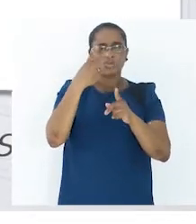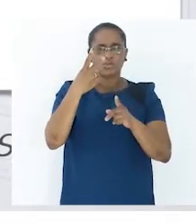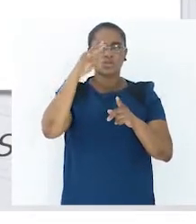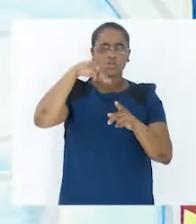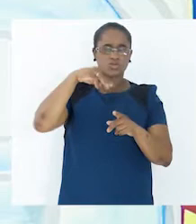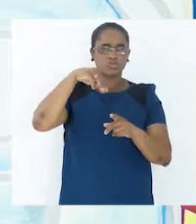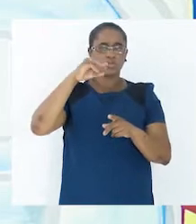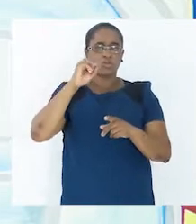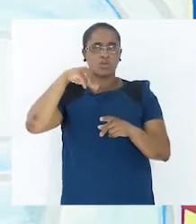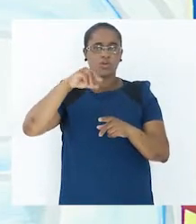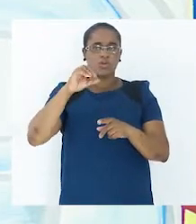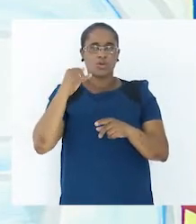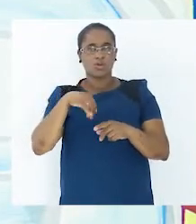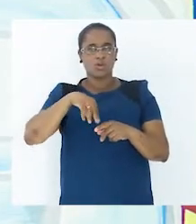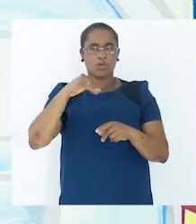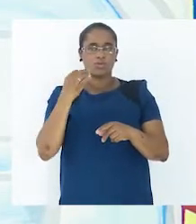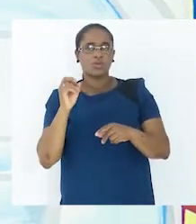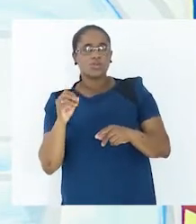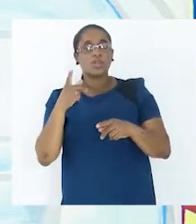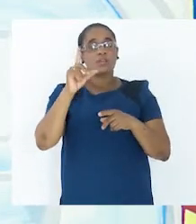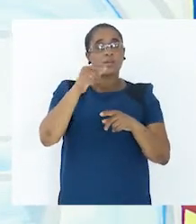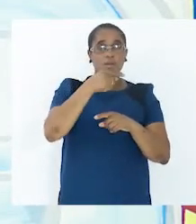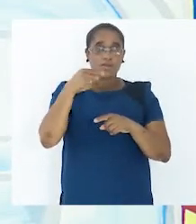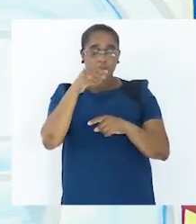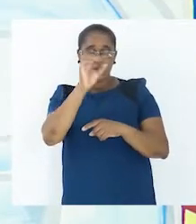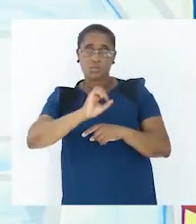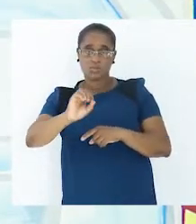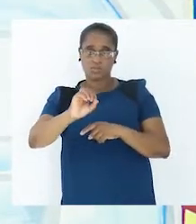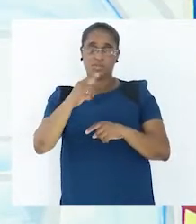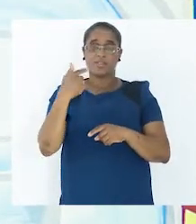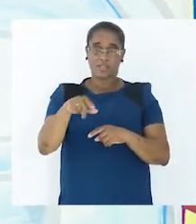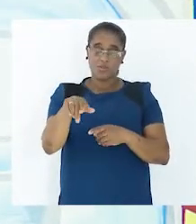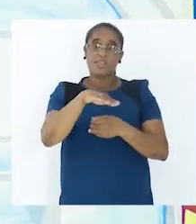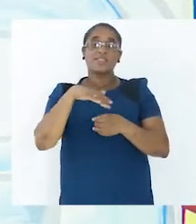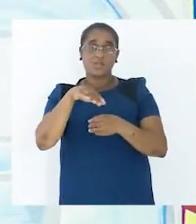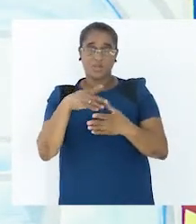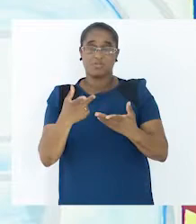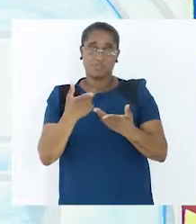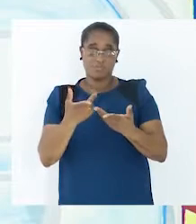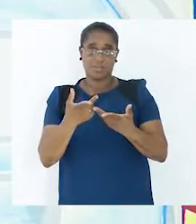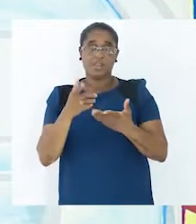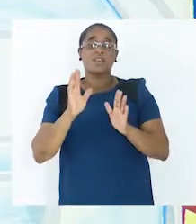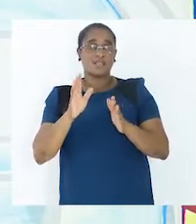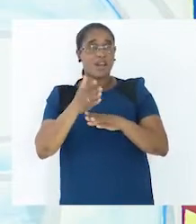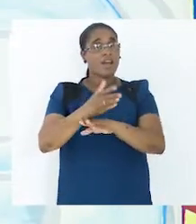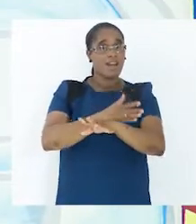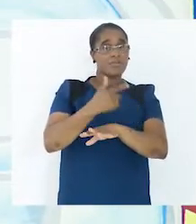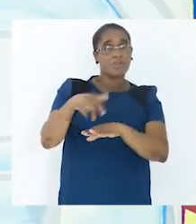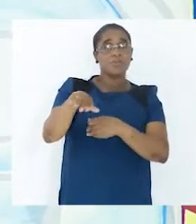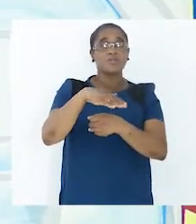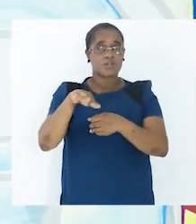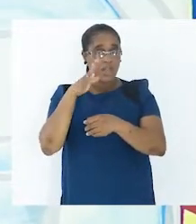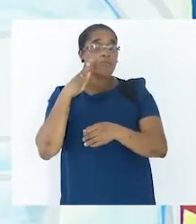diferença, ou por sua diferença. Agora temos uma outra situação. Já temos uma situação também especial da